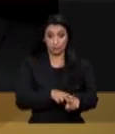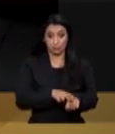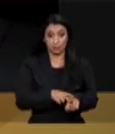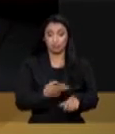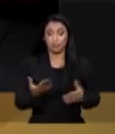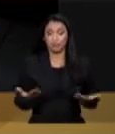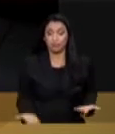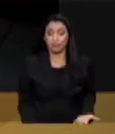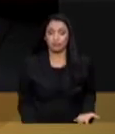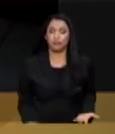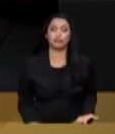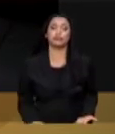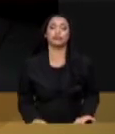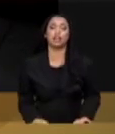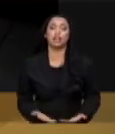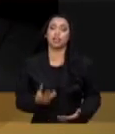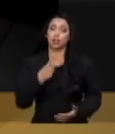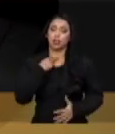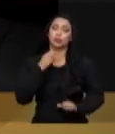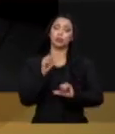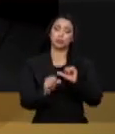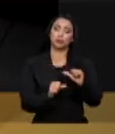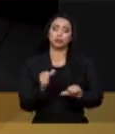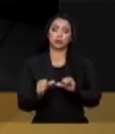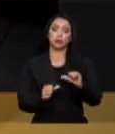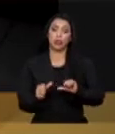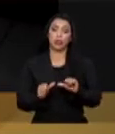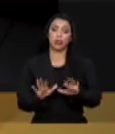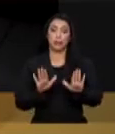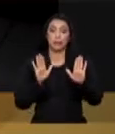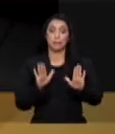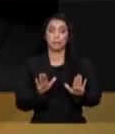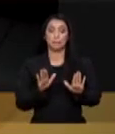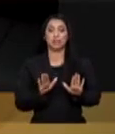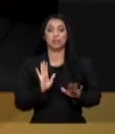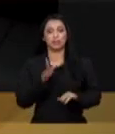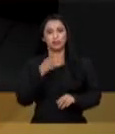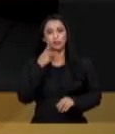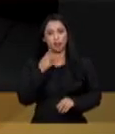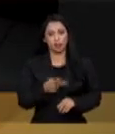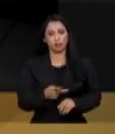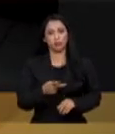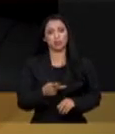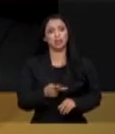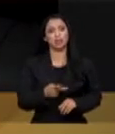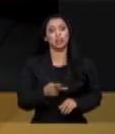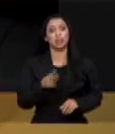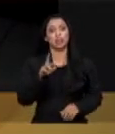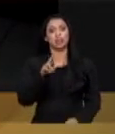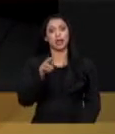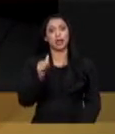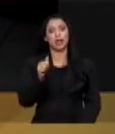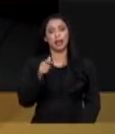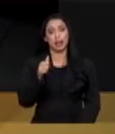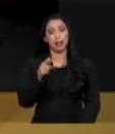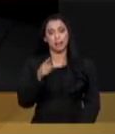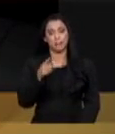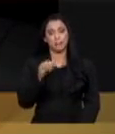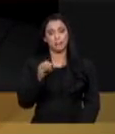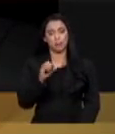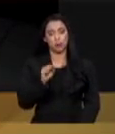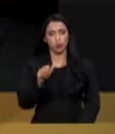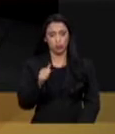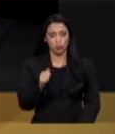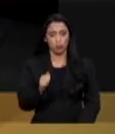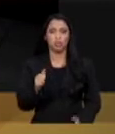últimos anos, sobretudo a partir do tão citado julgado da terra indígena Raposa Serra do Sol, nós, povos indígenas, passamos a vivenciar